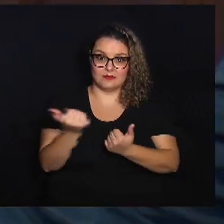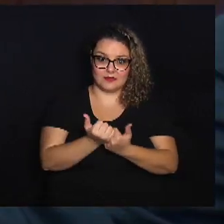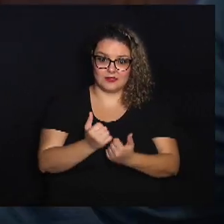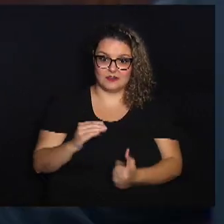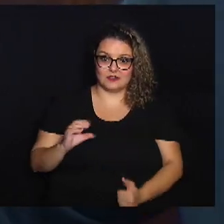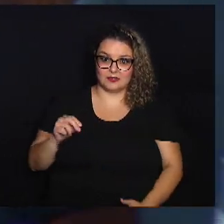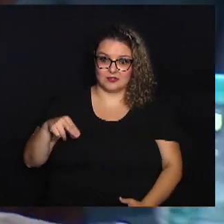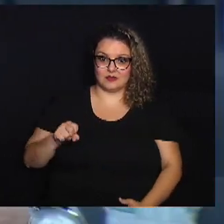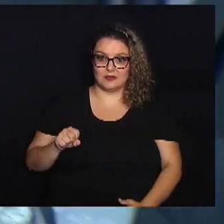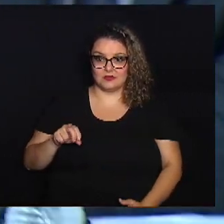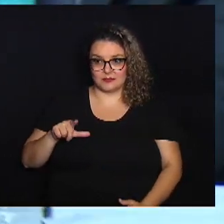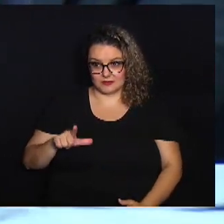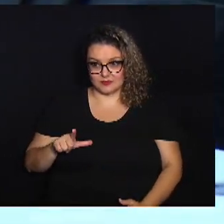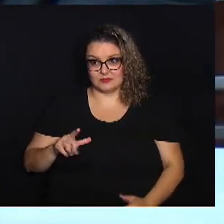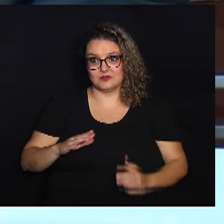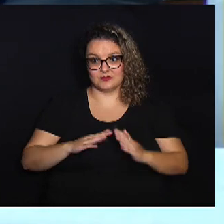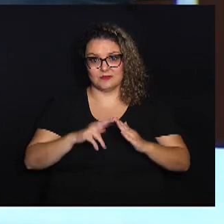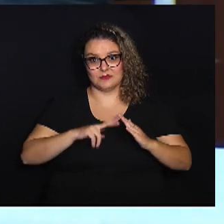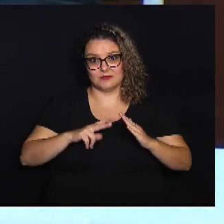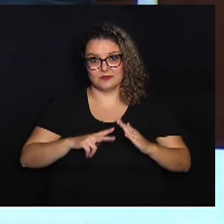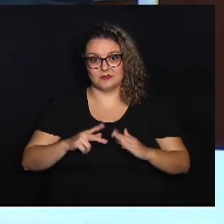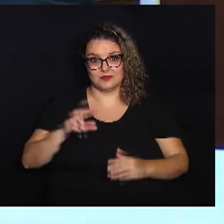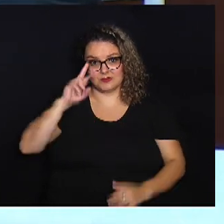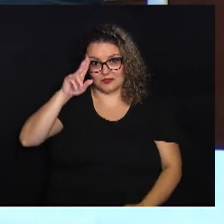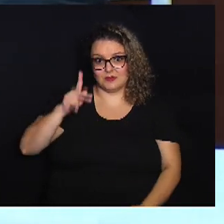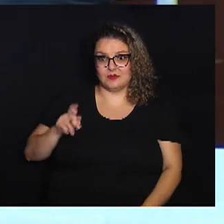da casa, Sr. Pedro Peixoto,